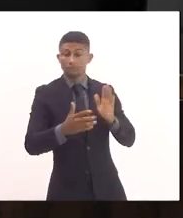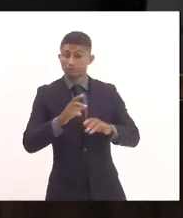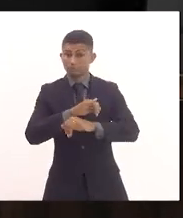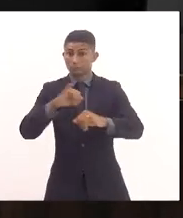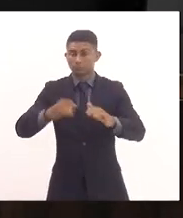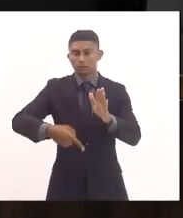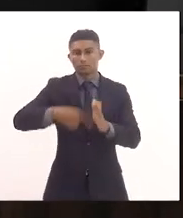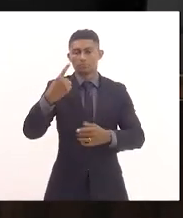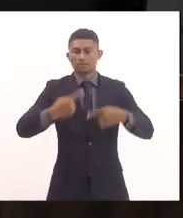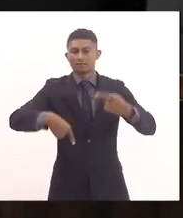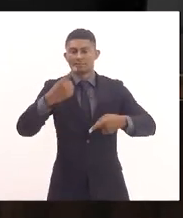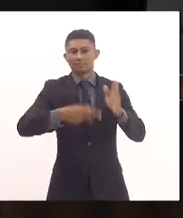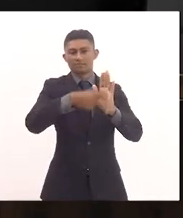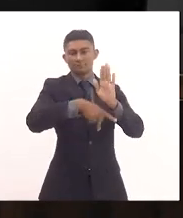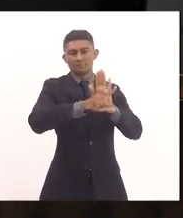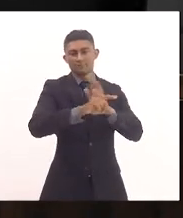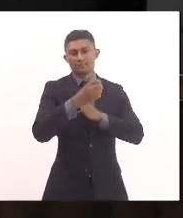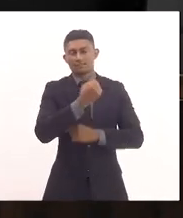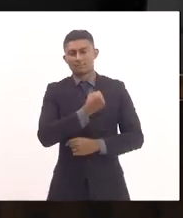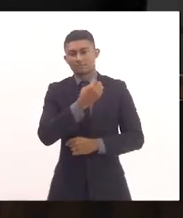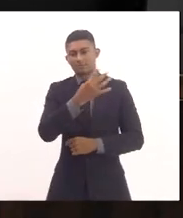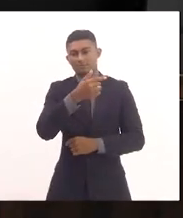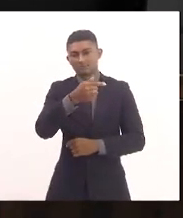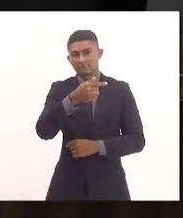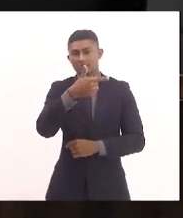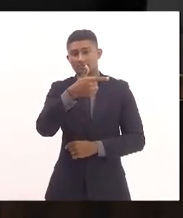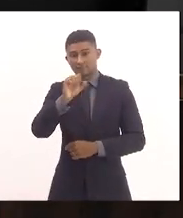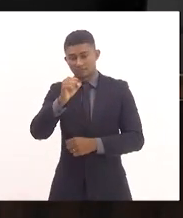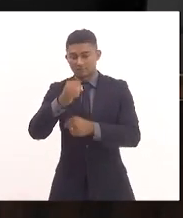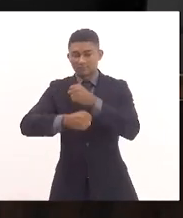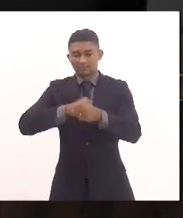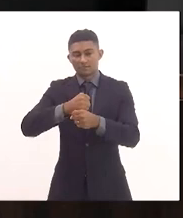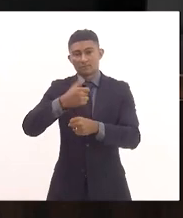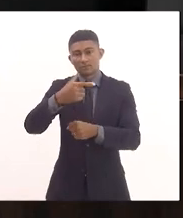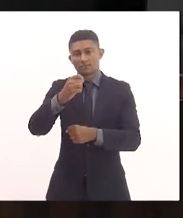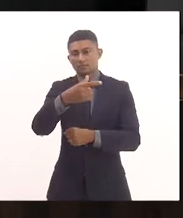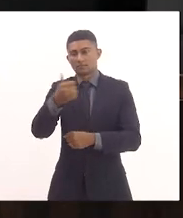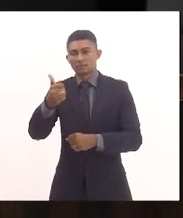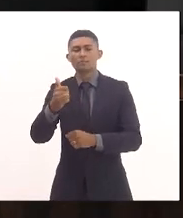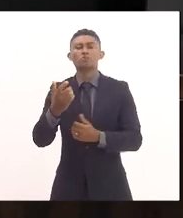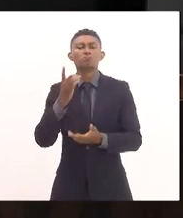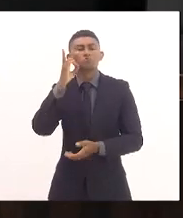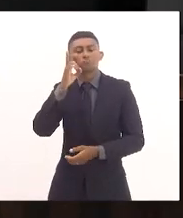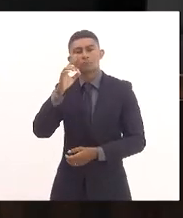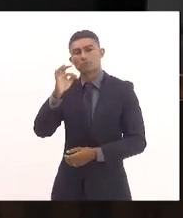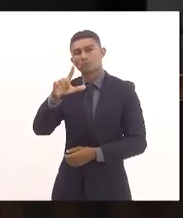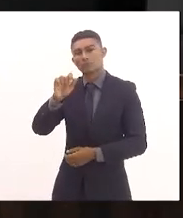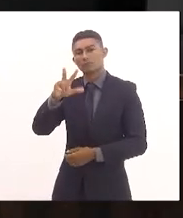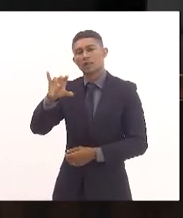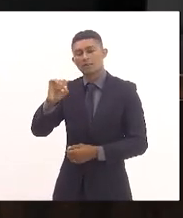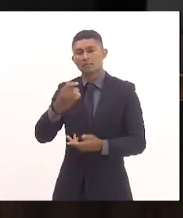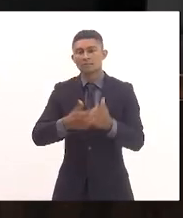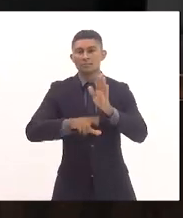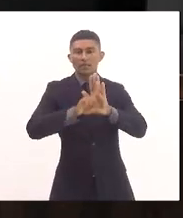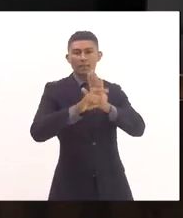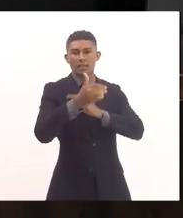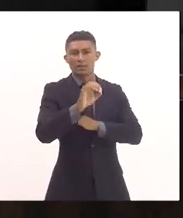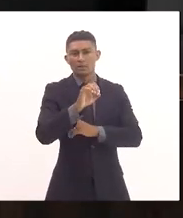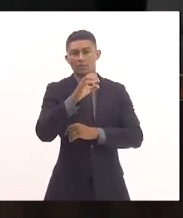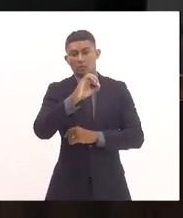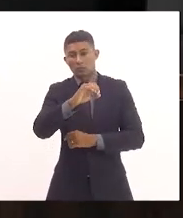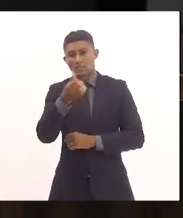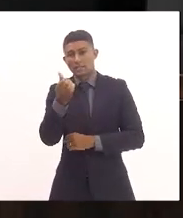única, projeto de lei 4728 de 21, de autoria do deputado Flávio Serafini, que altera a lei 10.060, de 10 de